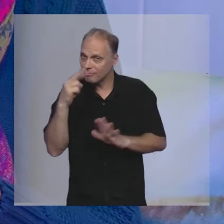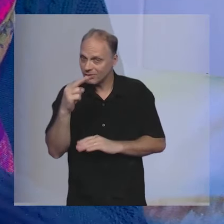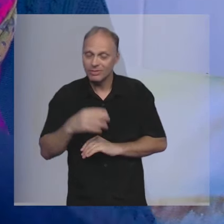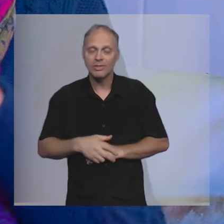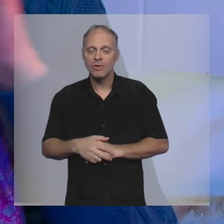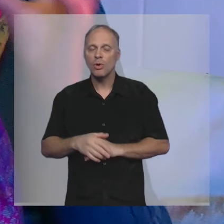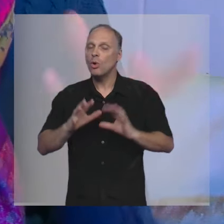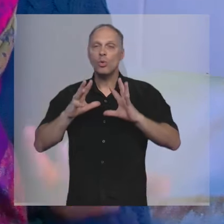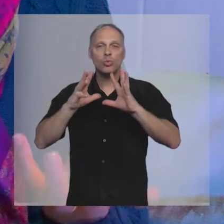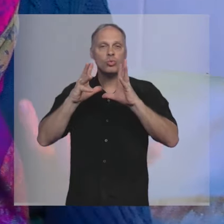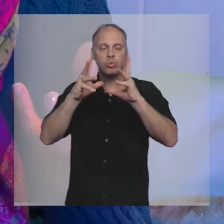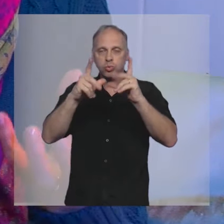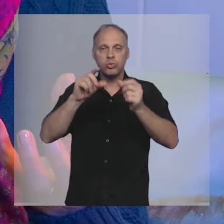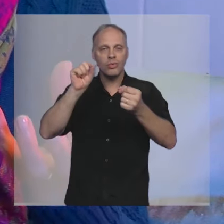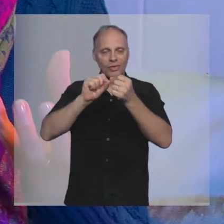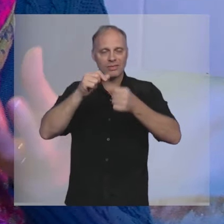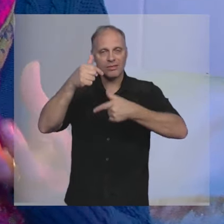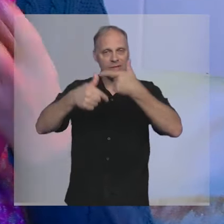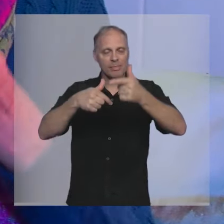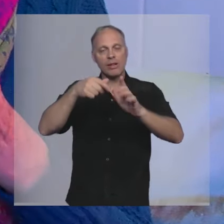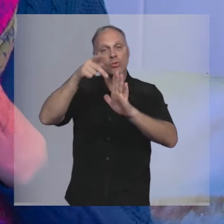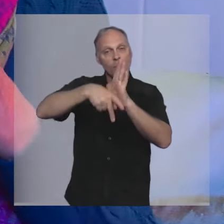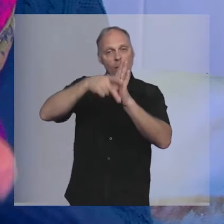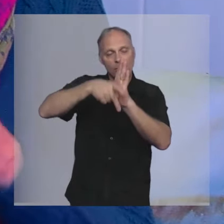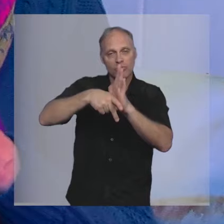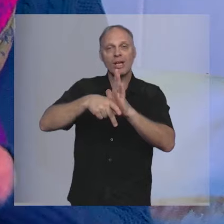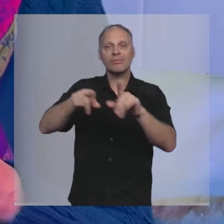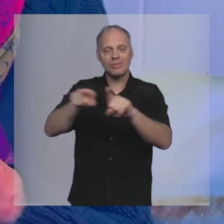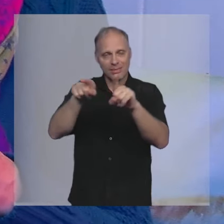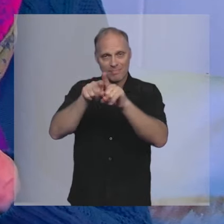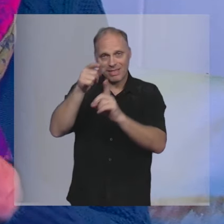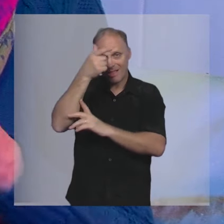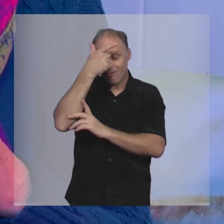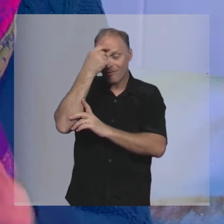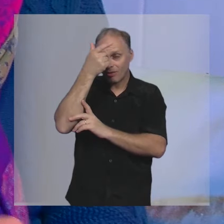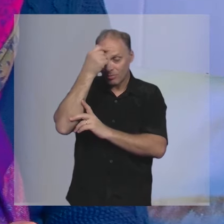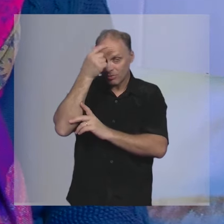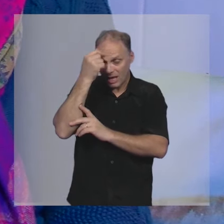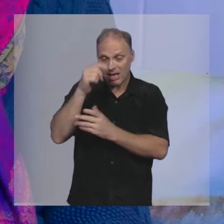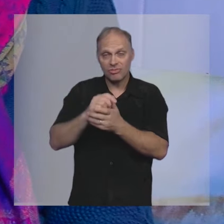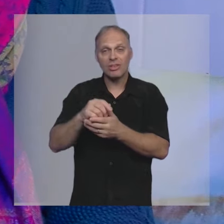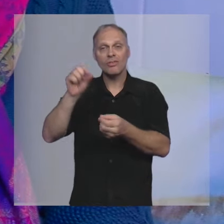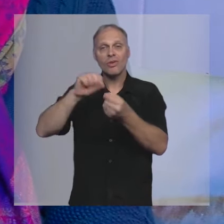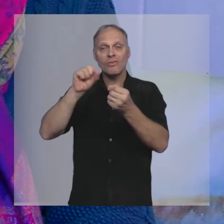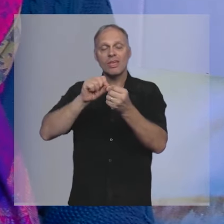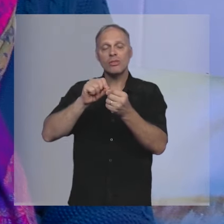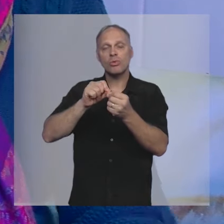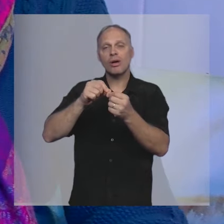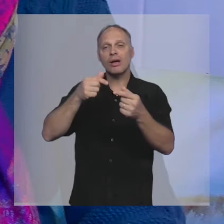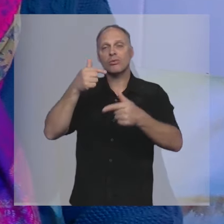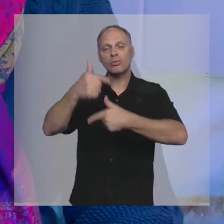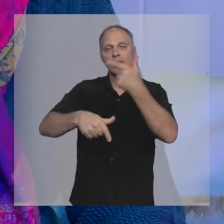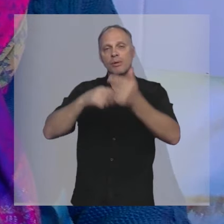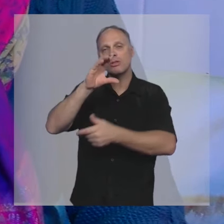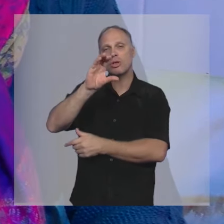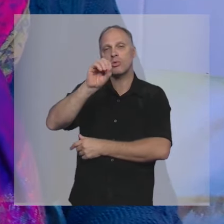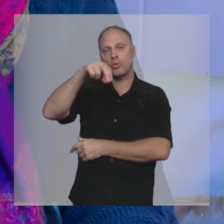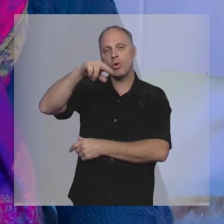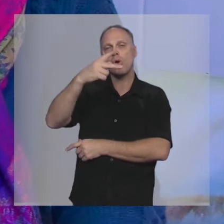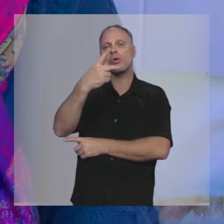sabe? E fiz o meu projeto de graduação, na época, foi em cima das conchas. Eu